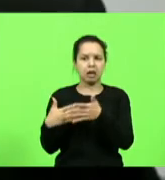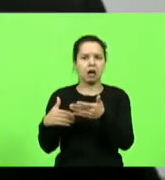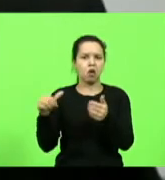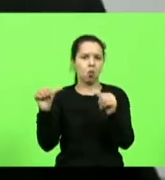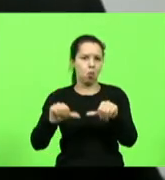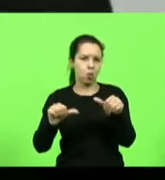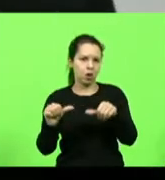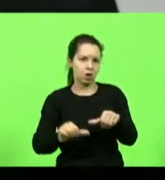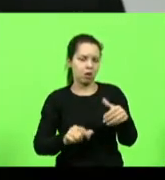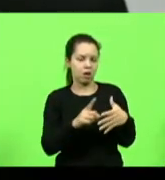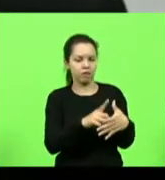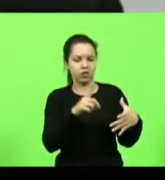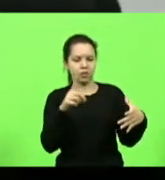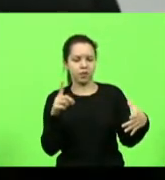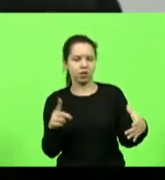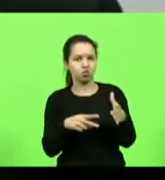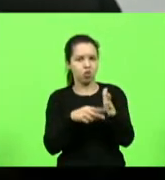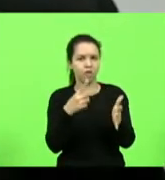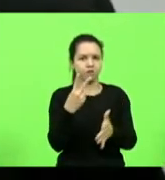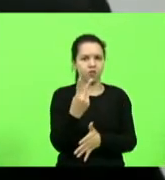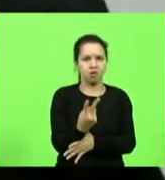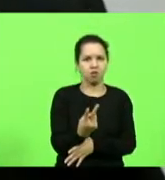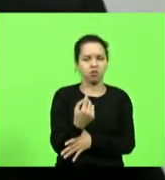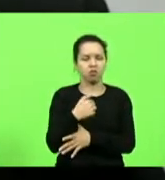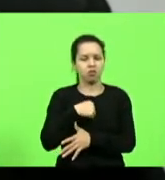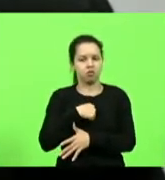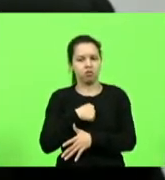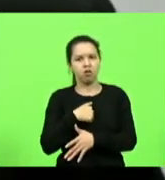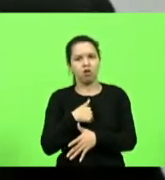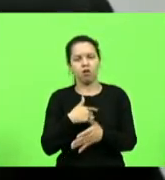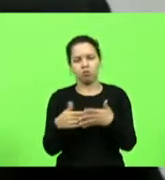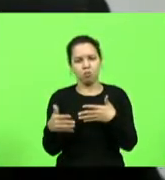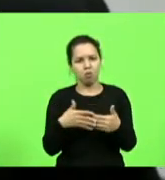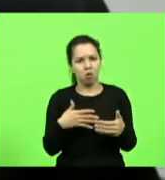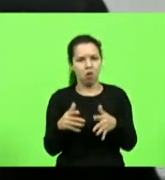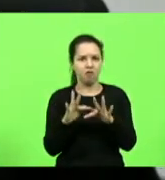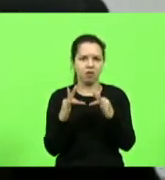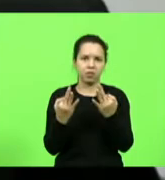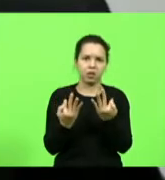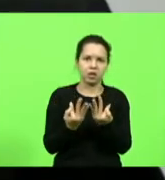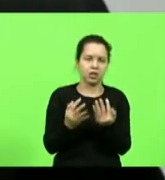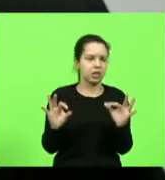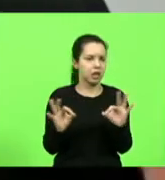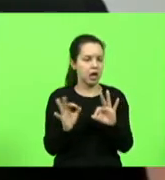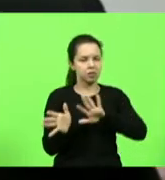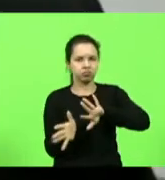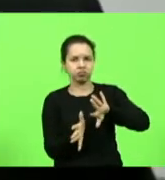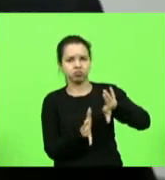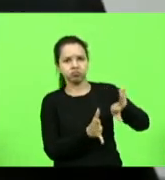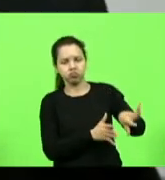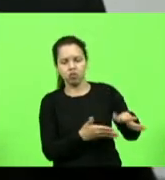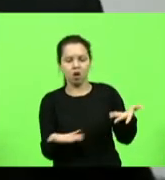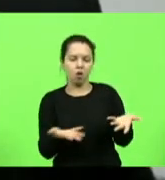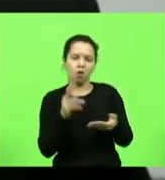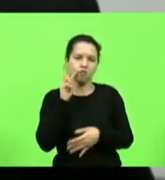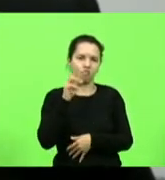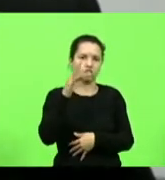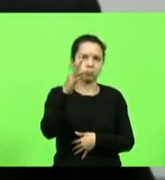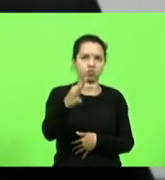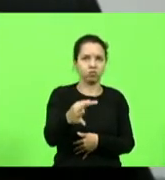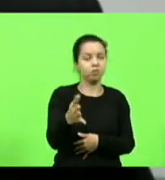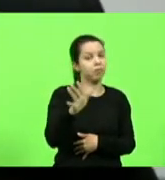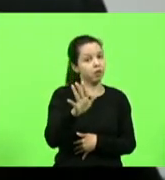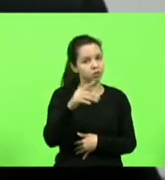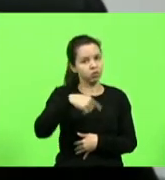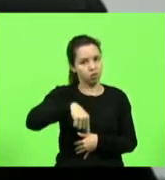afastamentos, ele não está levando para o grupo, ele não está levando para a família dele, nem para ele, que é daqui para frente. Só que a gente precisa também